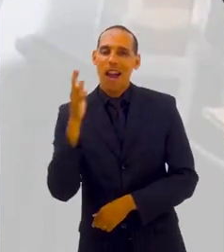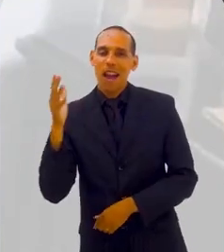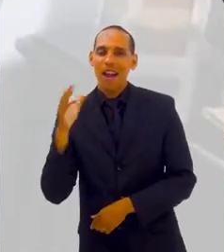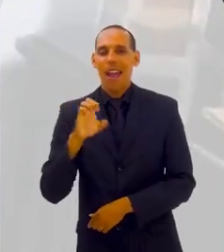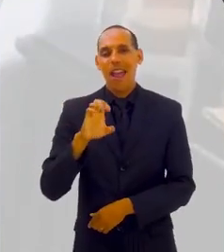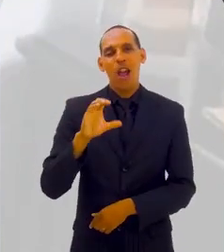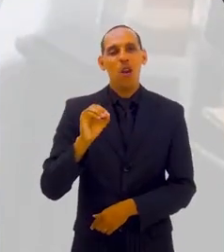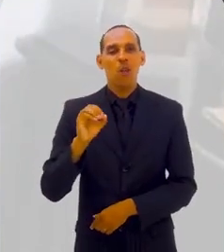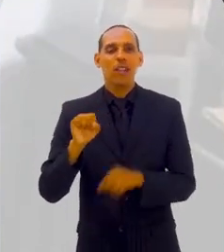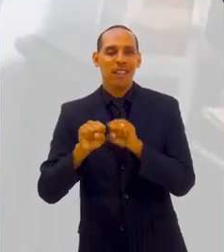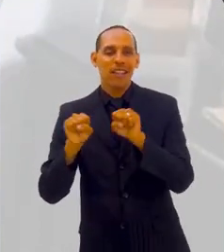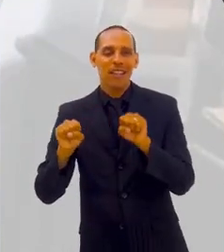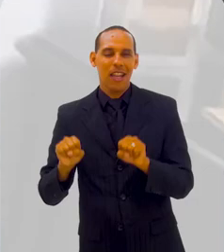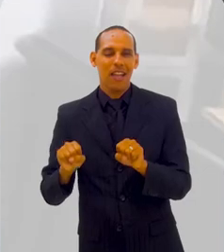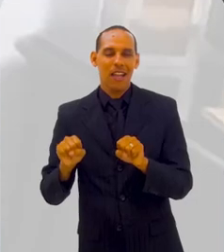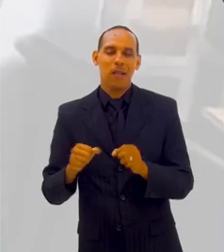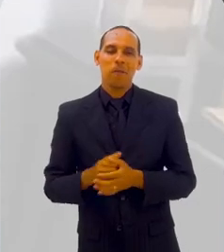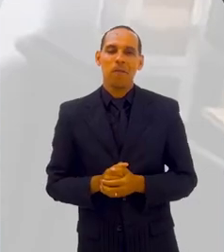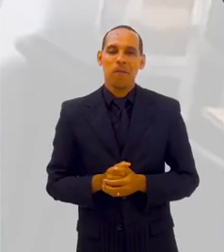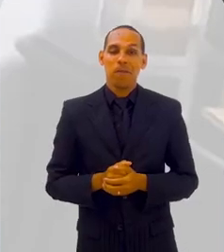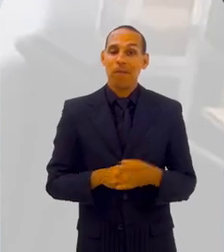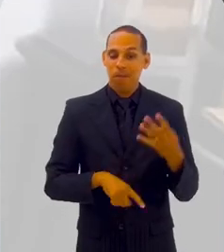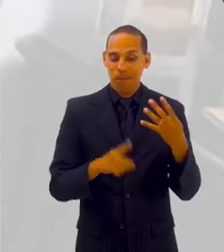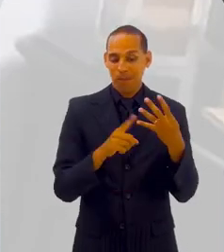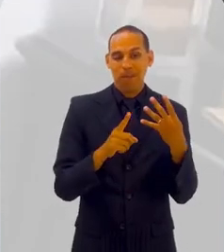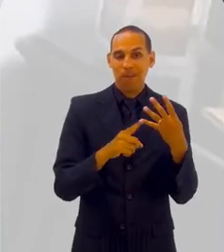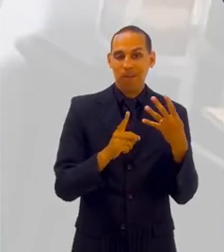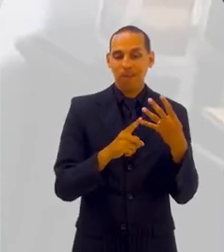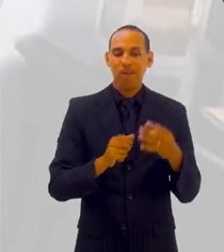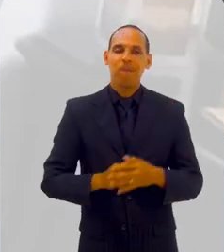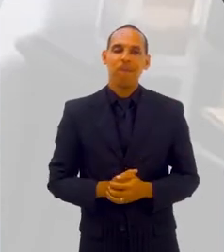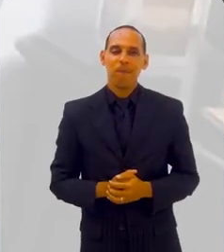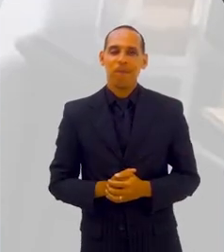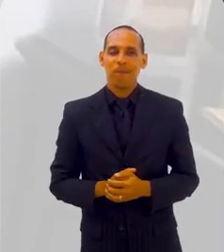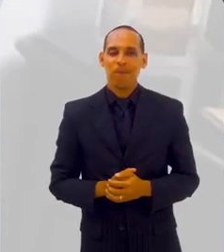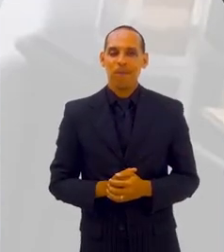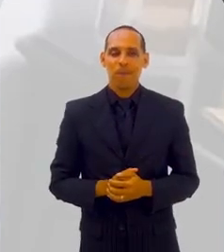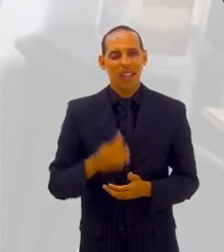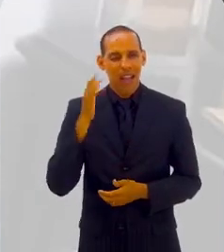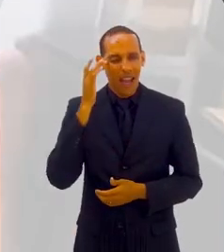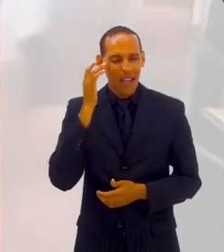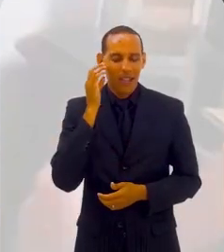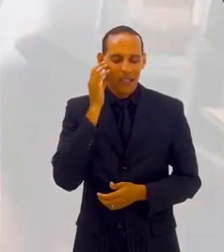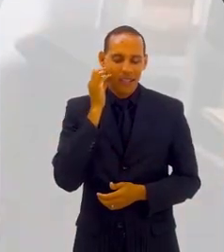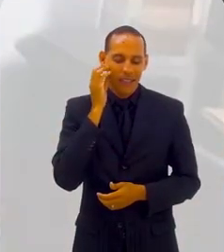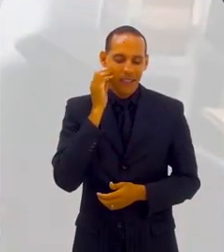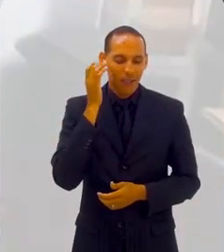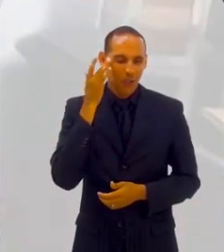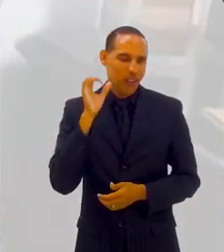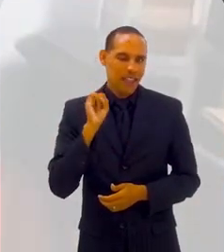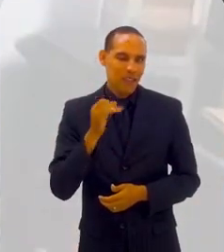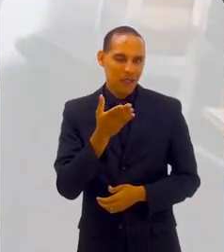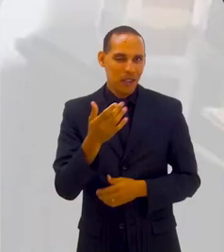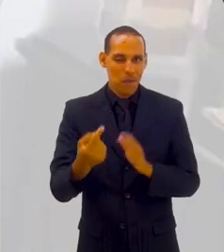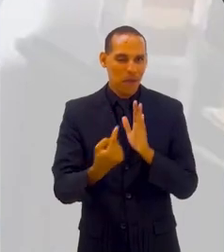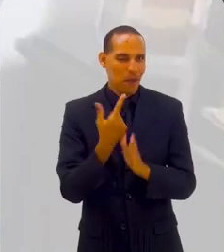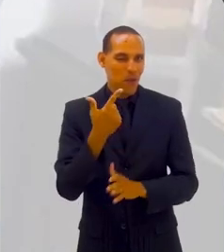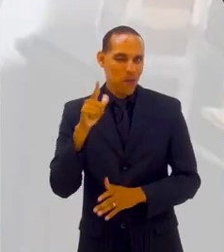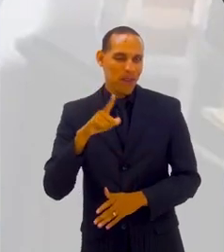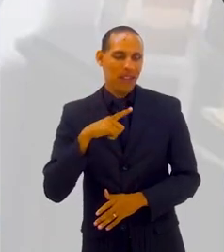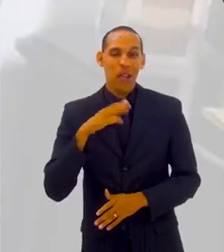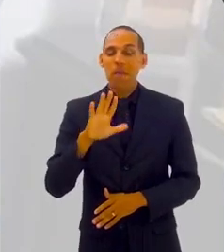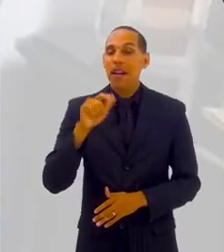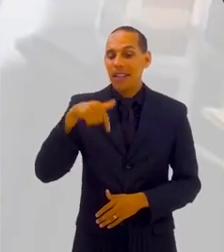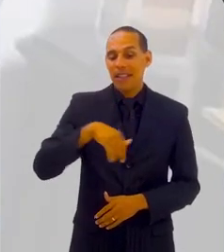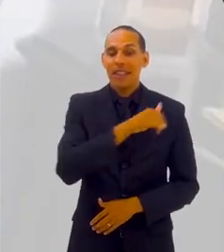serviços ecossistêmicos, né? E, assim, para finalizar, eu acho, eu não sei se você vai fazer outras